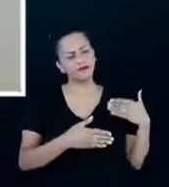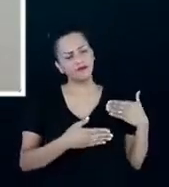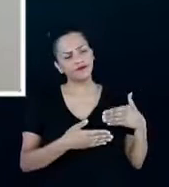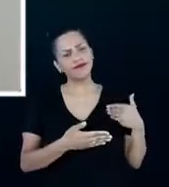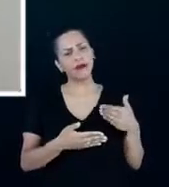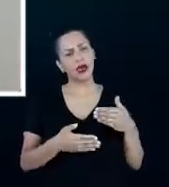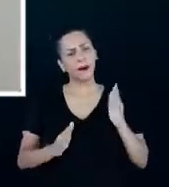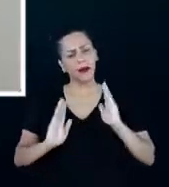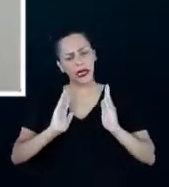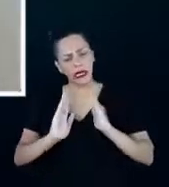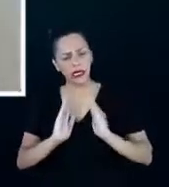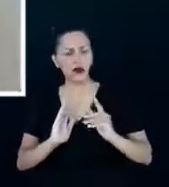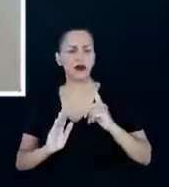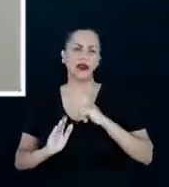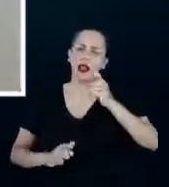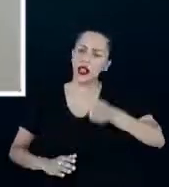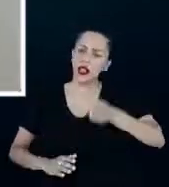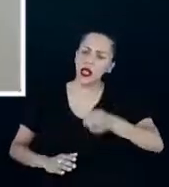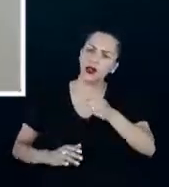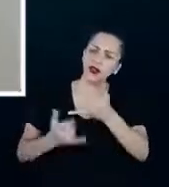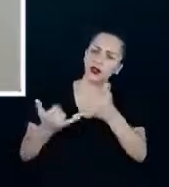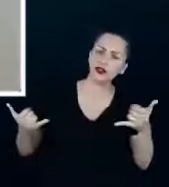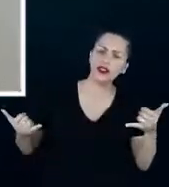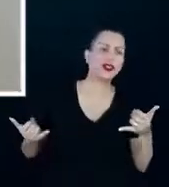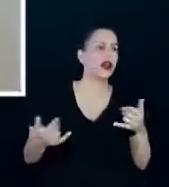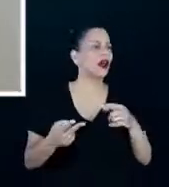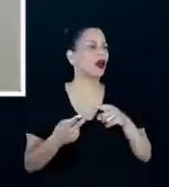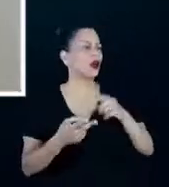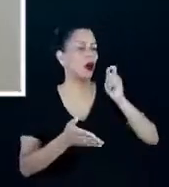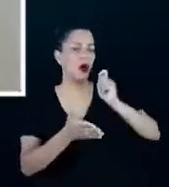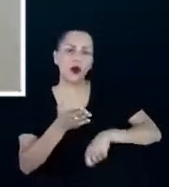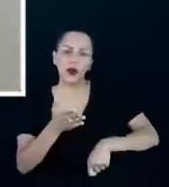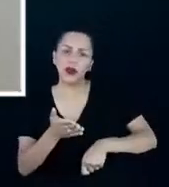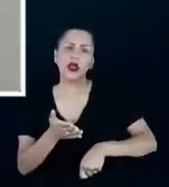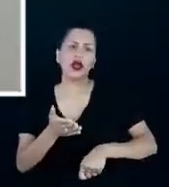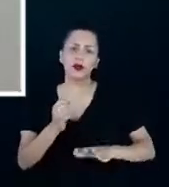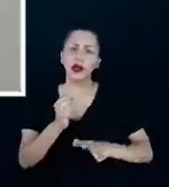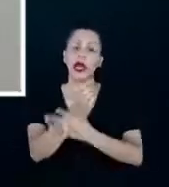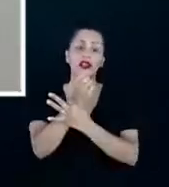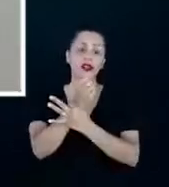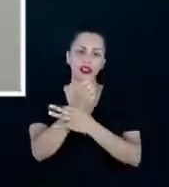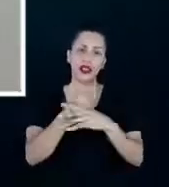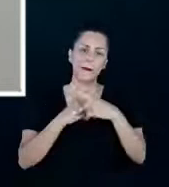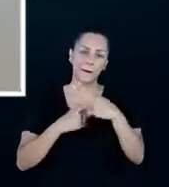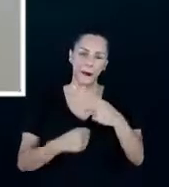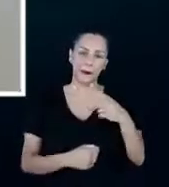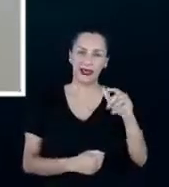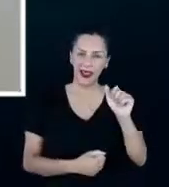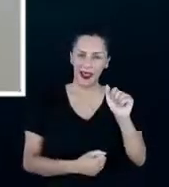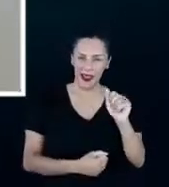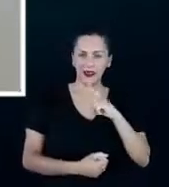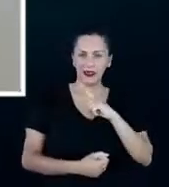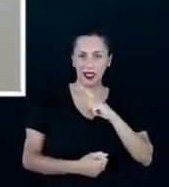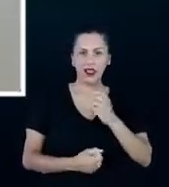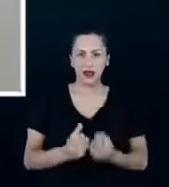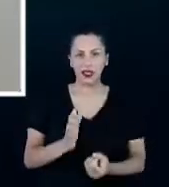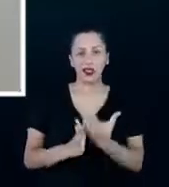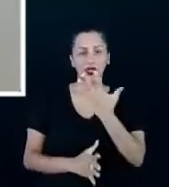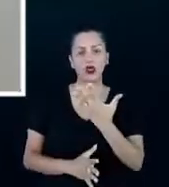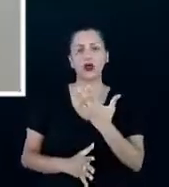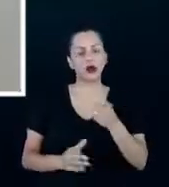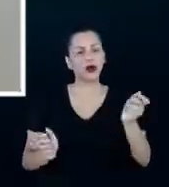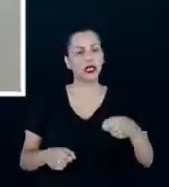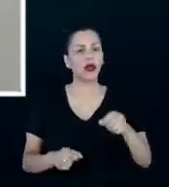de energia, os contratos de garantia associado a isso, criou, né, os famosos PPAs para permitir a financiabilidade, né,